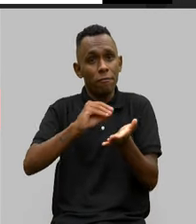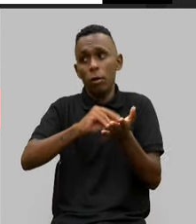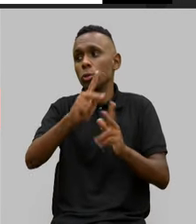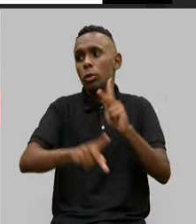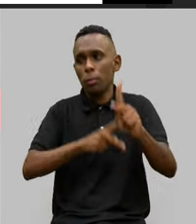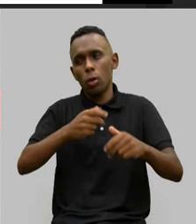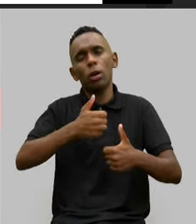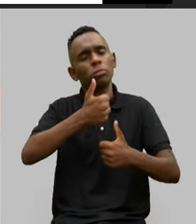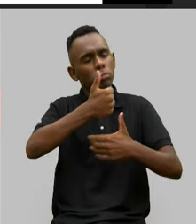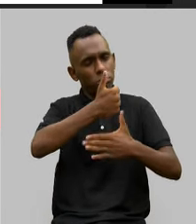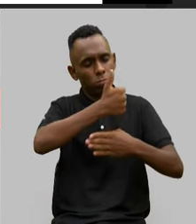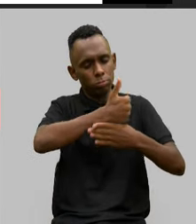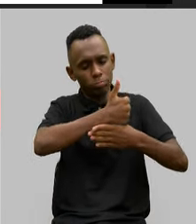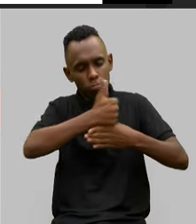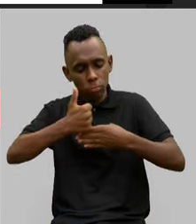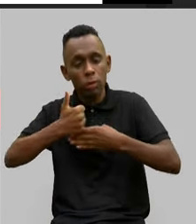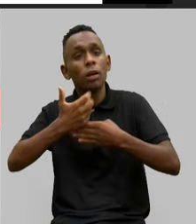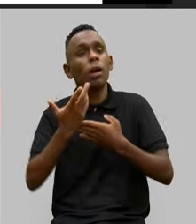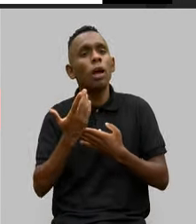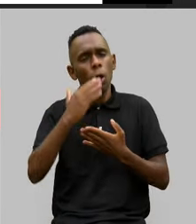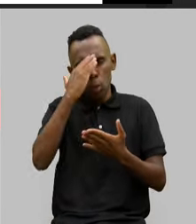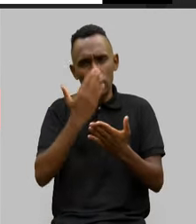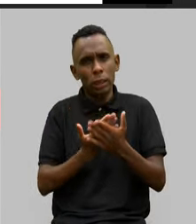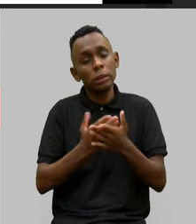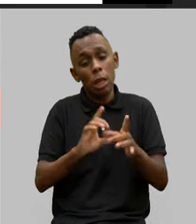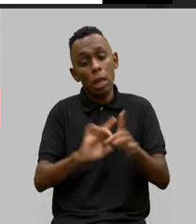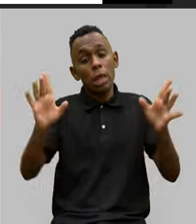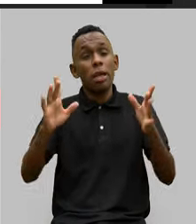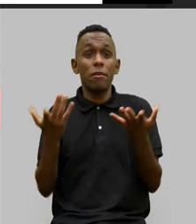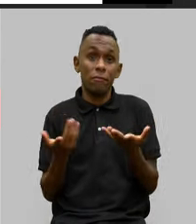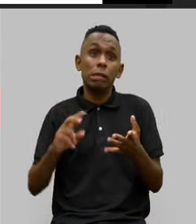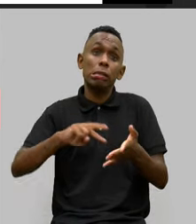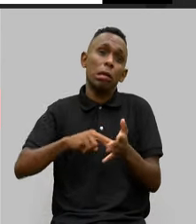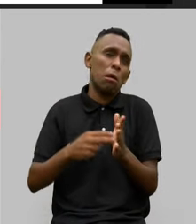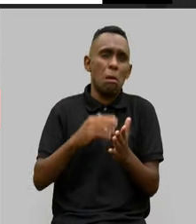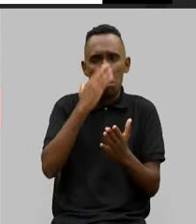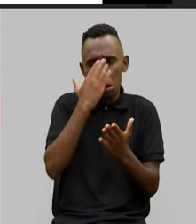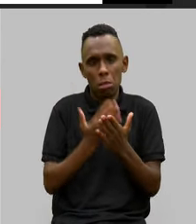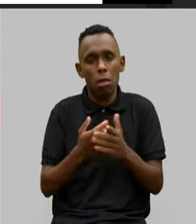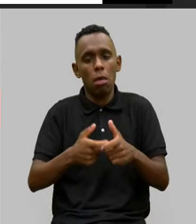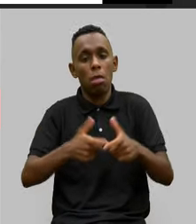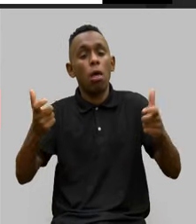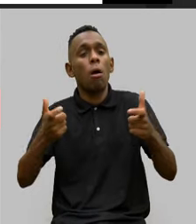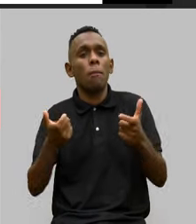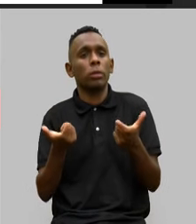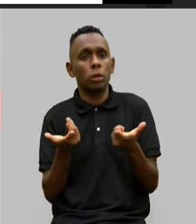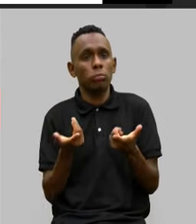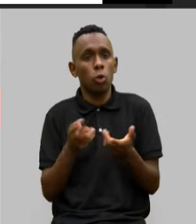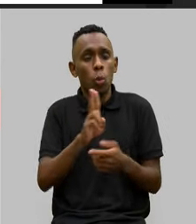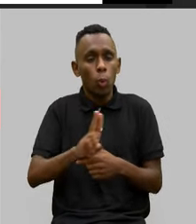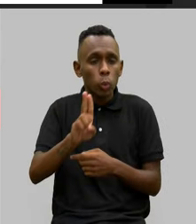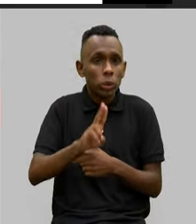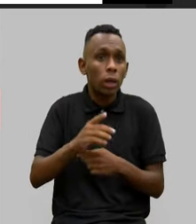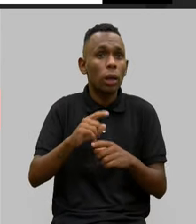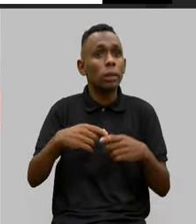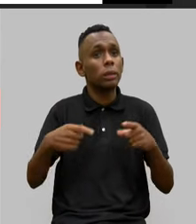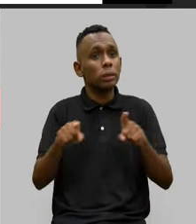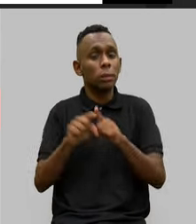famílias eh e acredito que a legalização pode levar a um aumento do do consumo eh tradição e valores